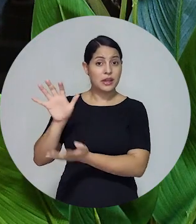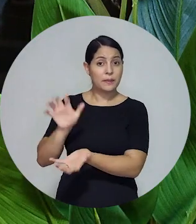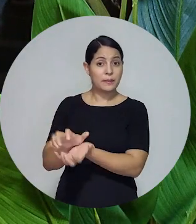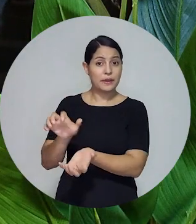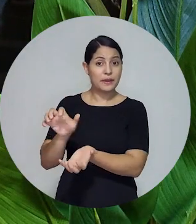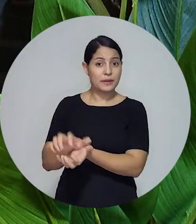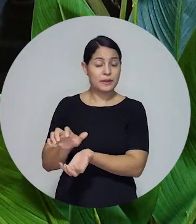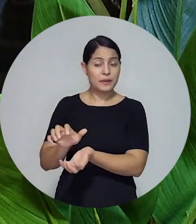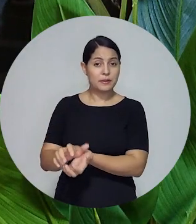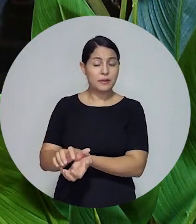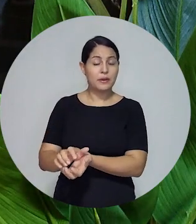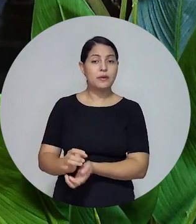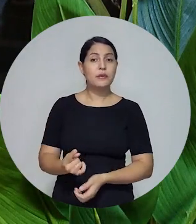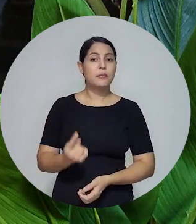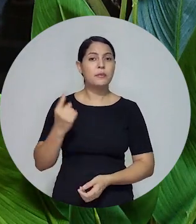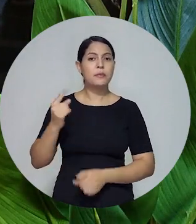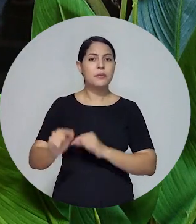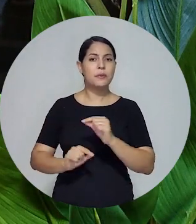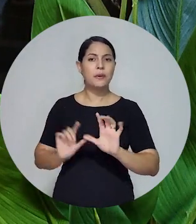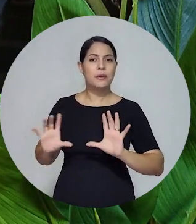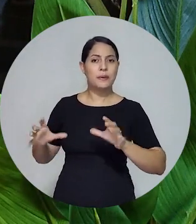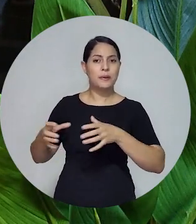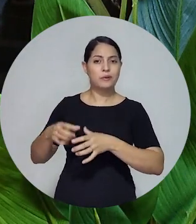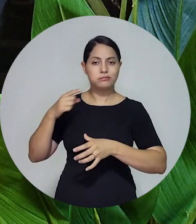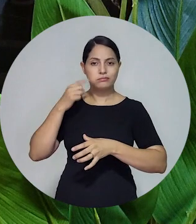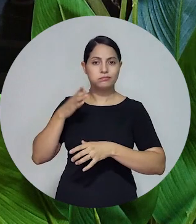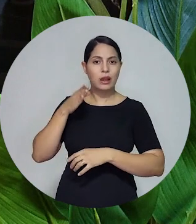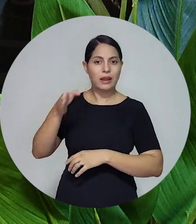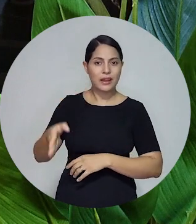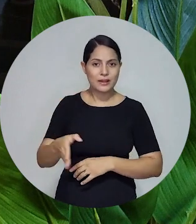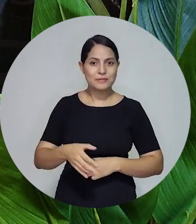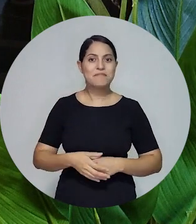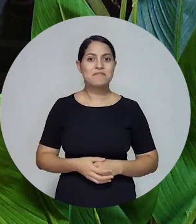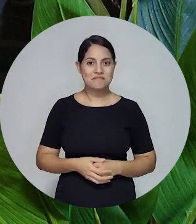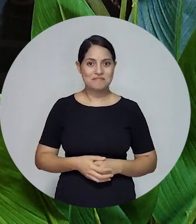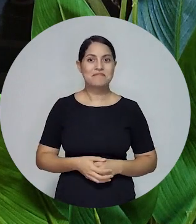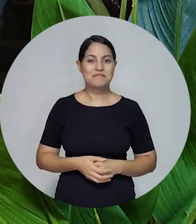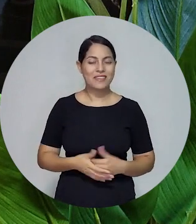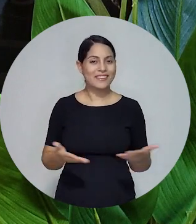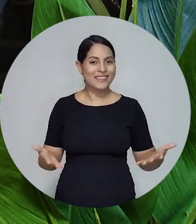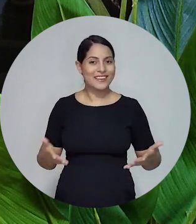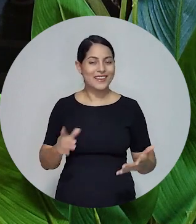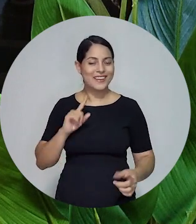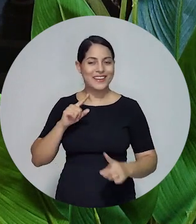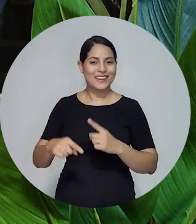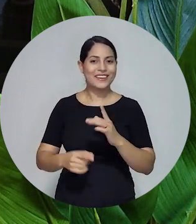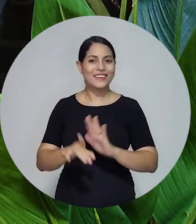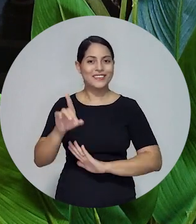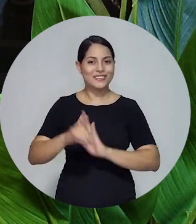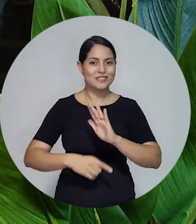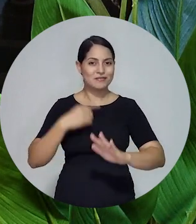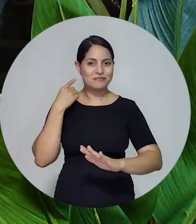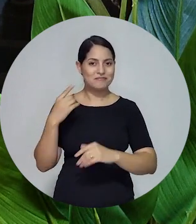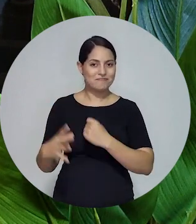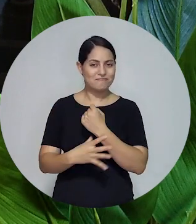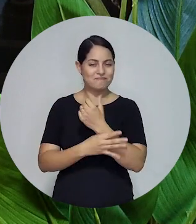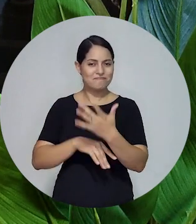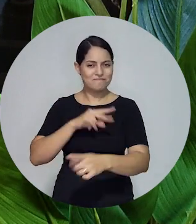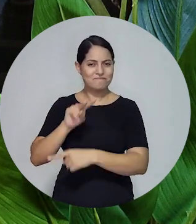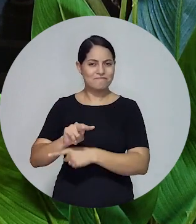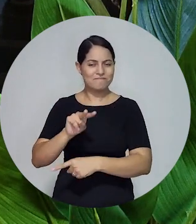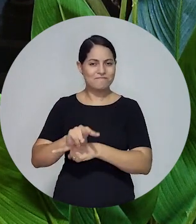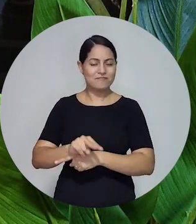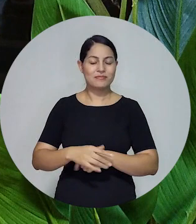seccional da OAB de Pernambuco foi o primeiro destino da Caravana das Prerrogativas 2023, evento itinerante de defesa das